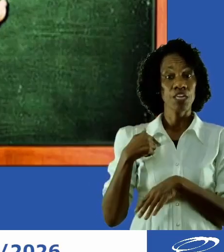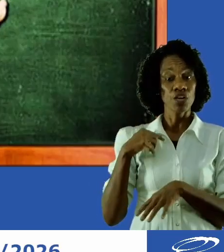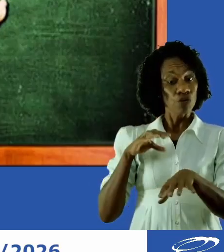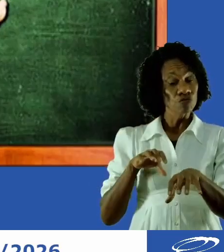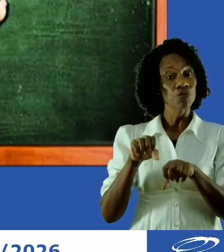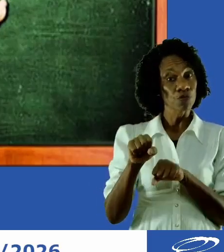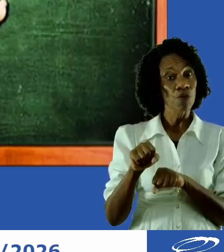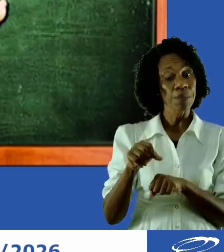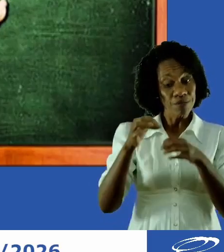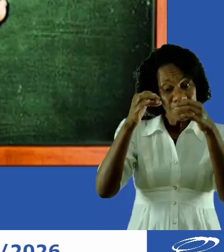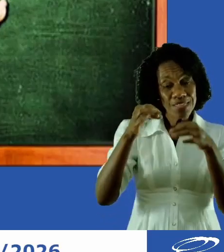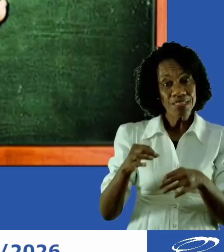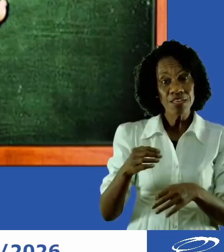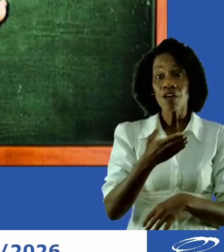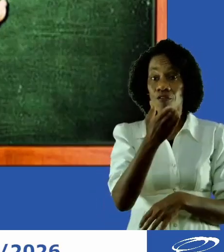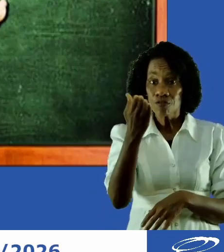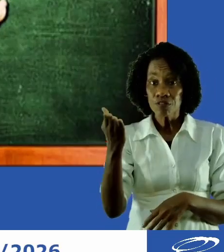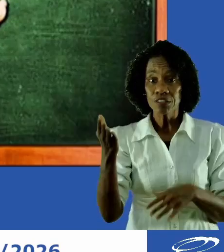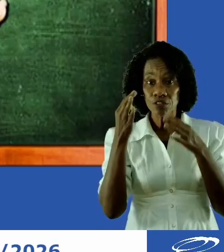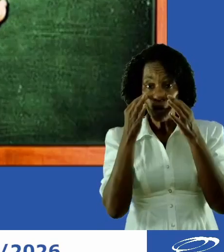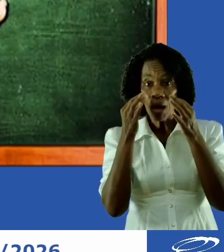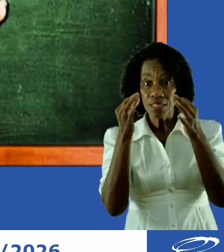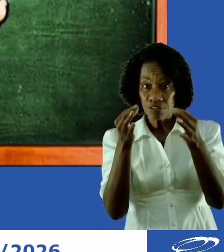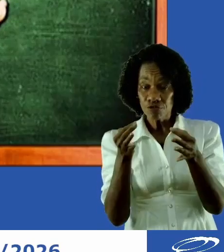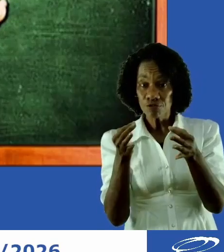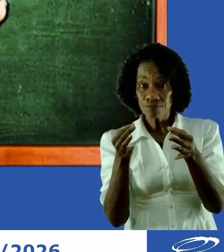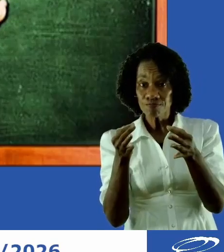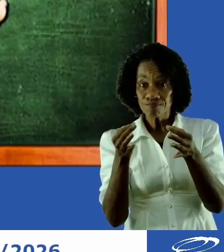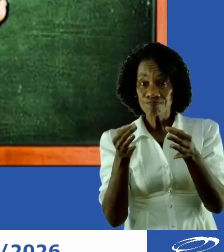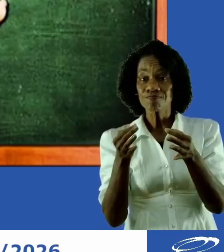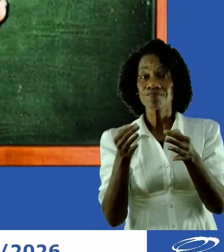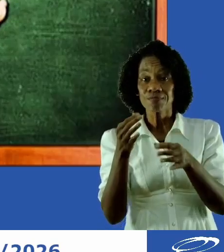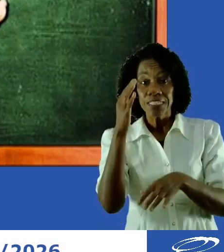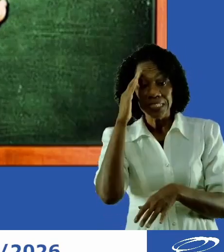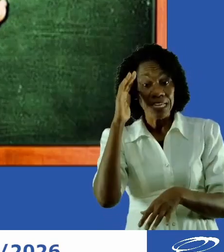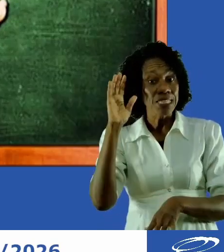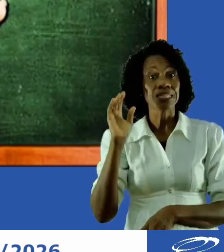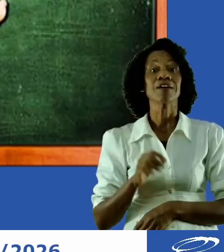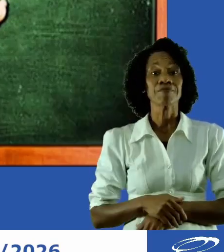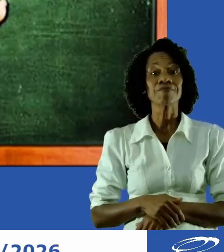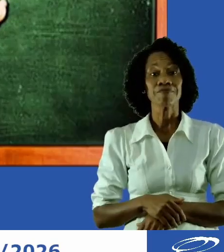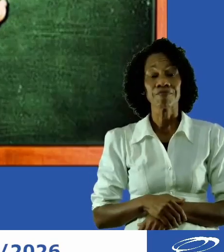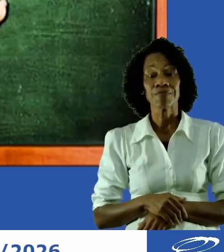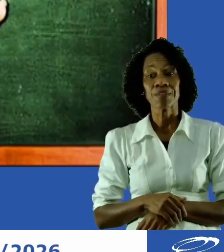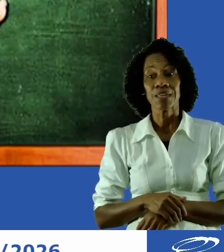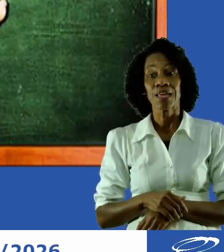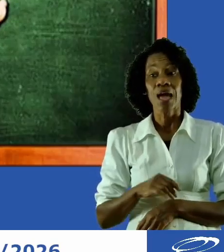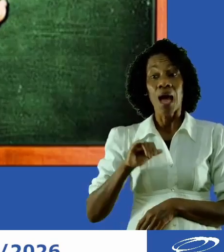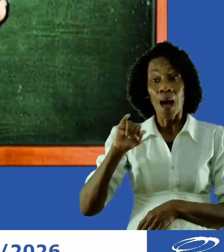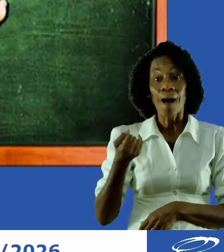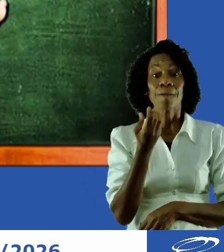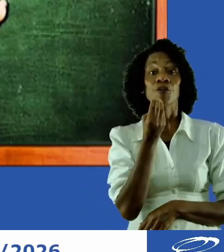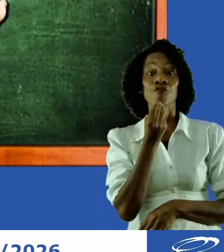e todos os senhores que estão nos ouvindo do outro lado das telas, devem aproveitar essas oportunidades para também propor